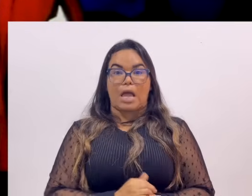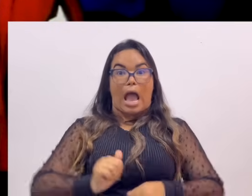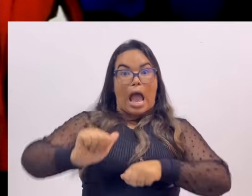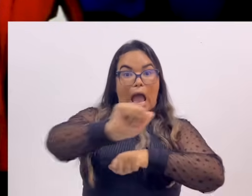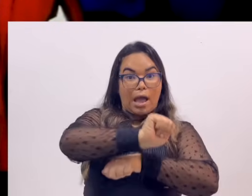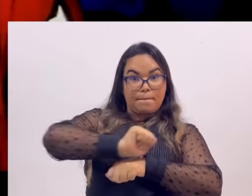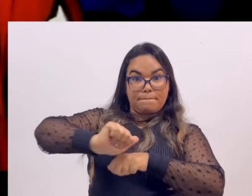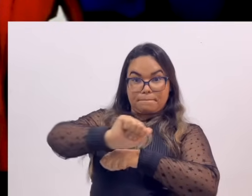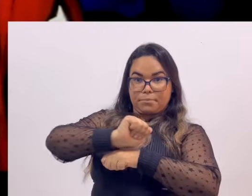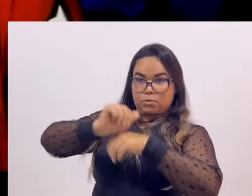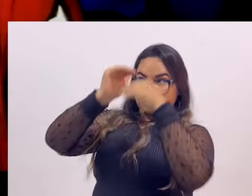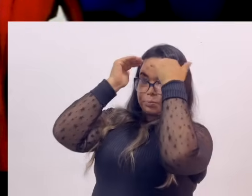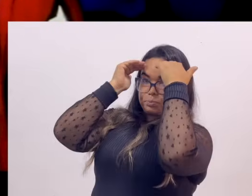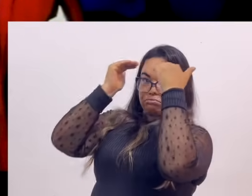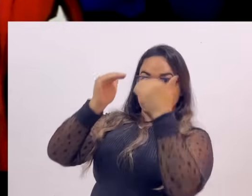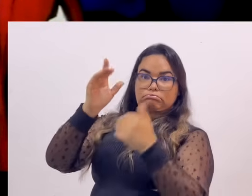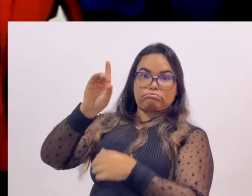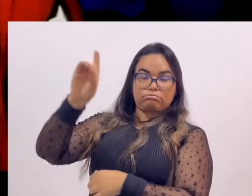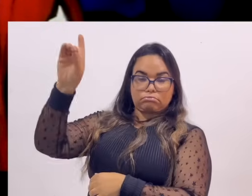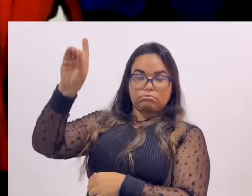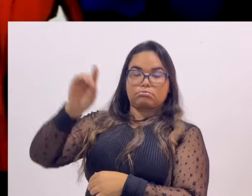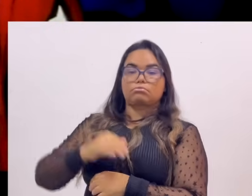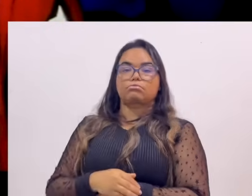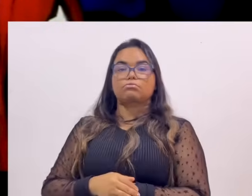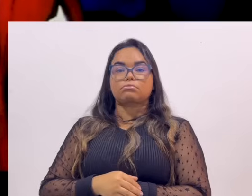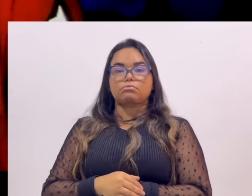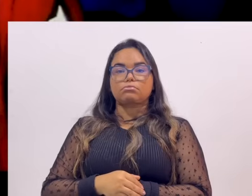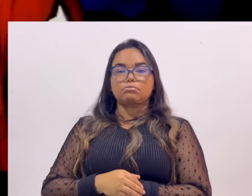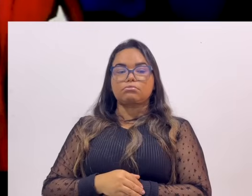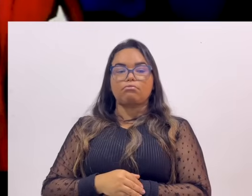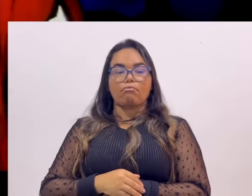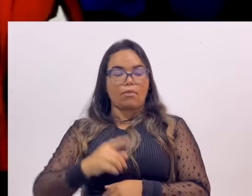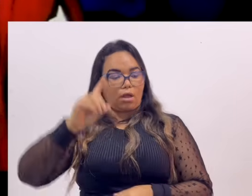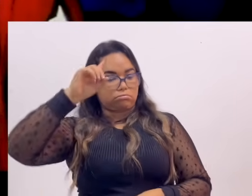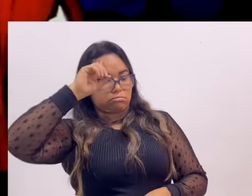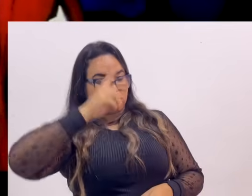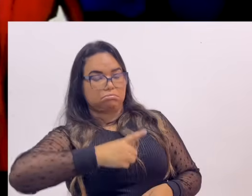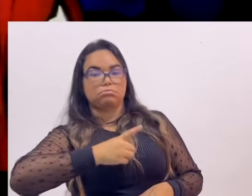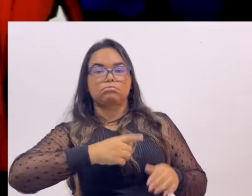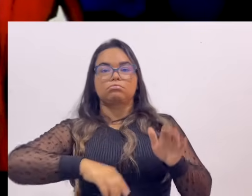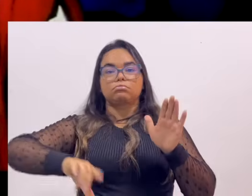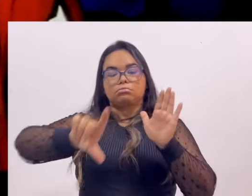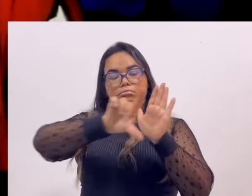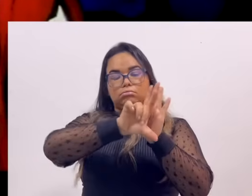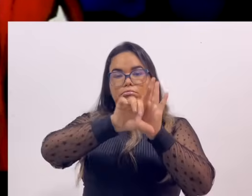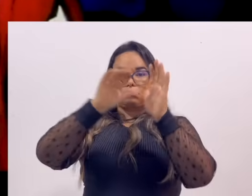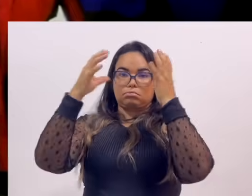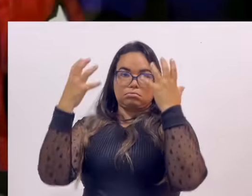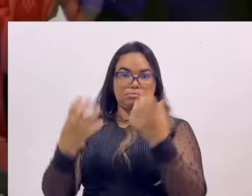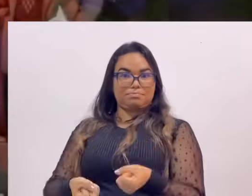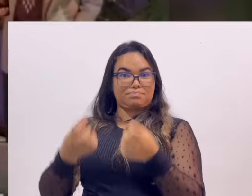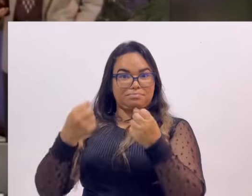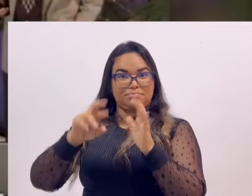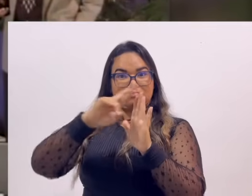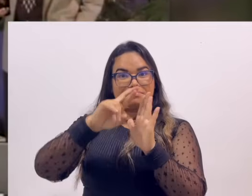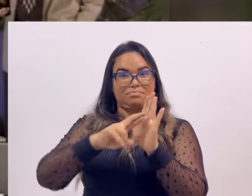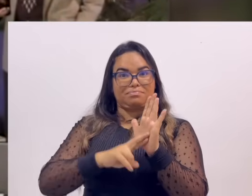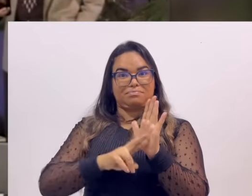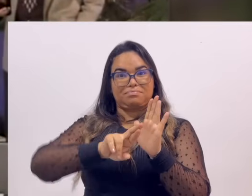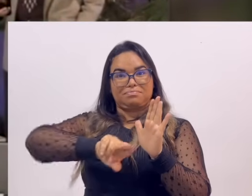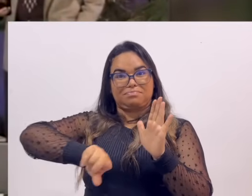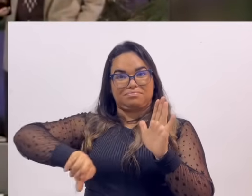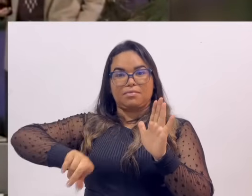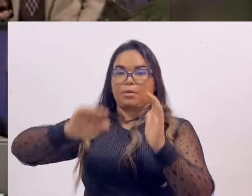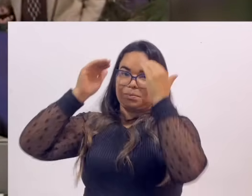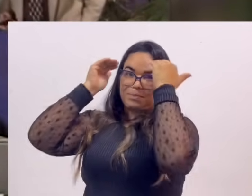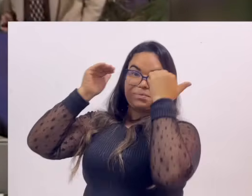Abraão obedeceu a minha voz e guardou o meu mandado e os meus preceitos e os meus estatutos e as